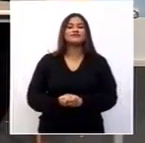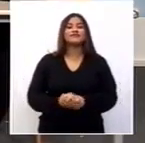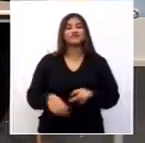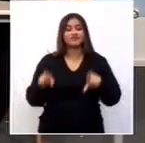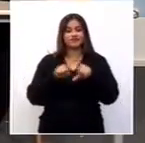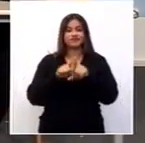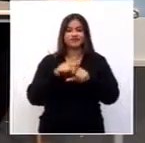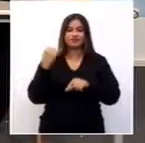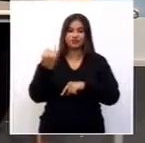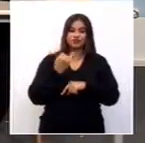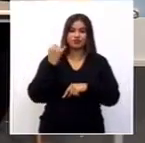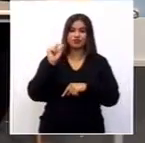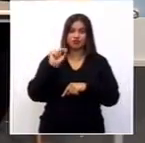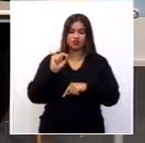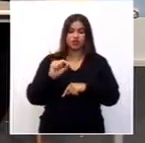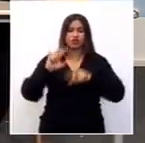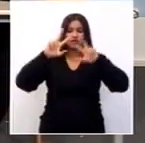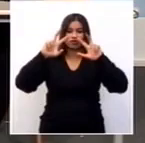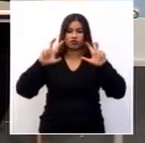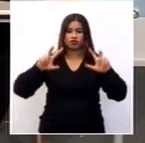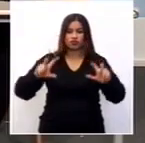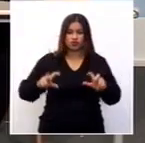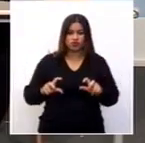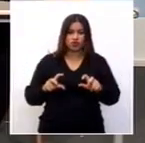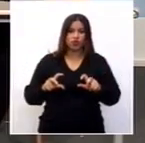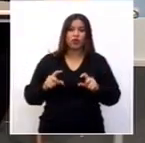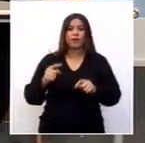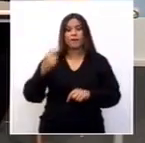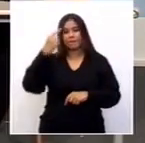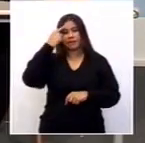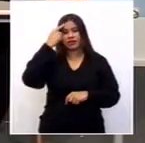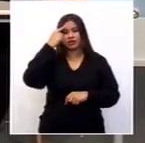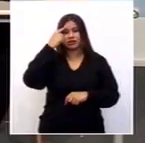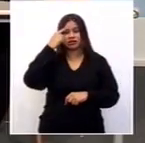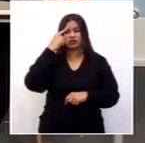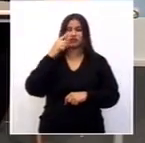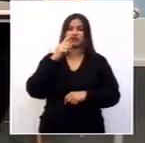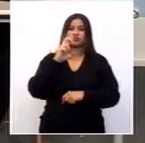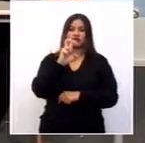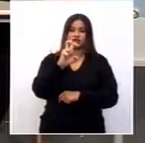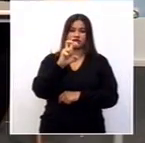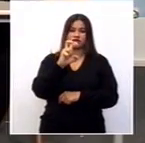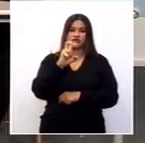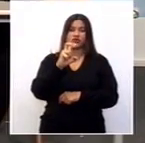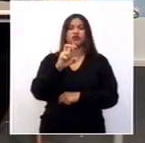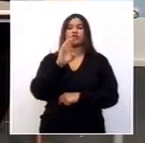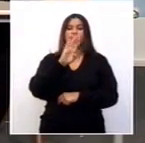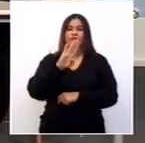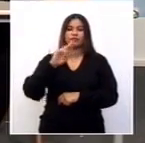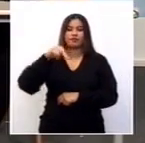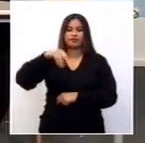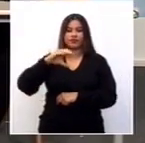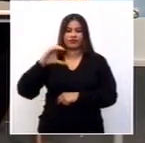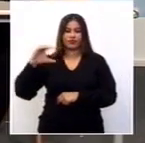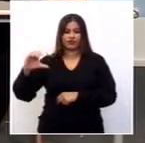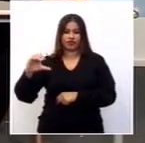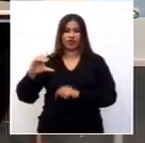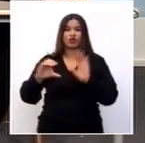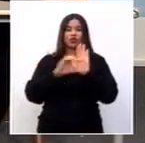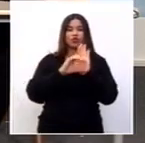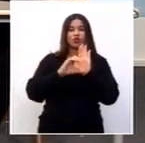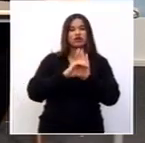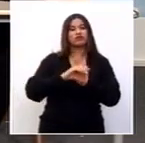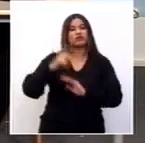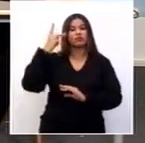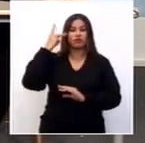que a nossa pauta foi baseada a partir da competência 5 da BNCC, reiterada pelo currículo paulista, que é